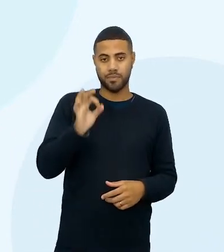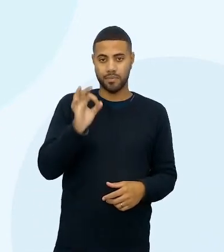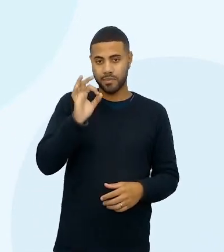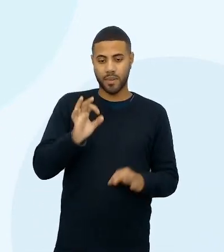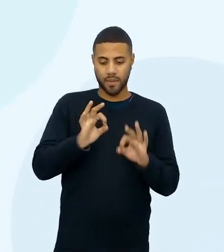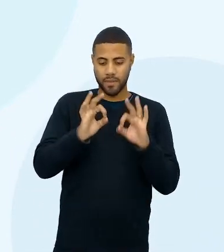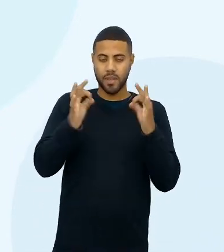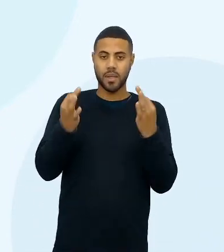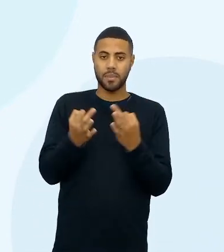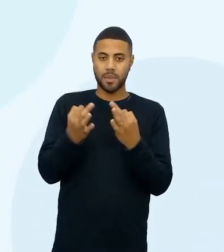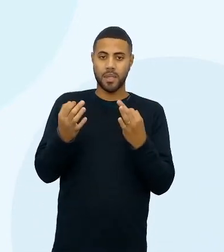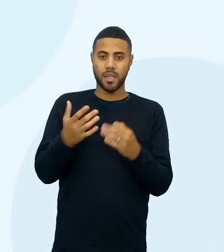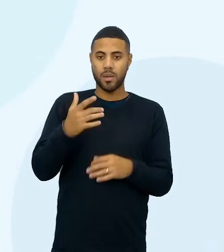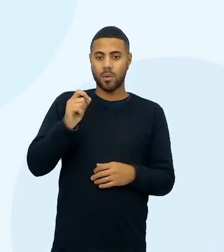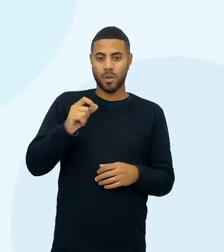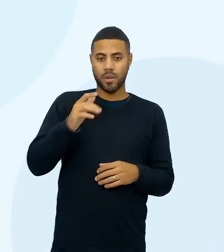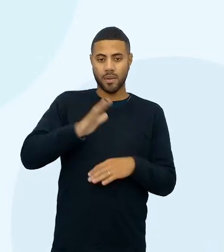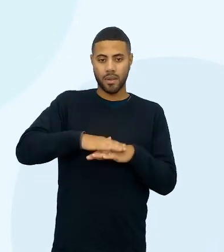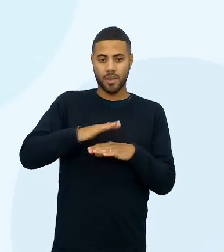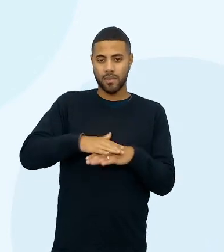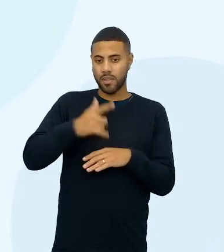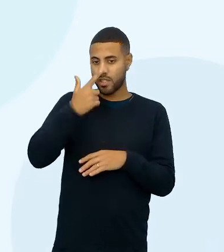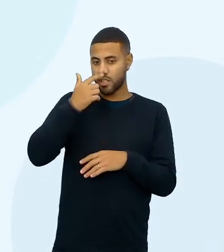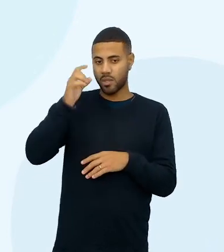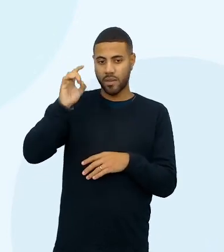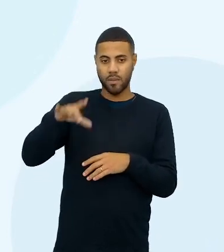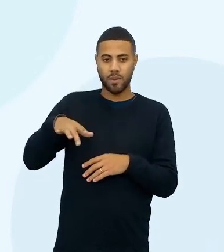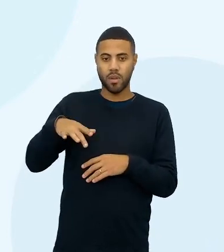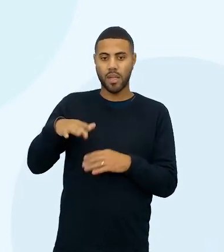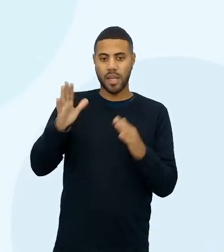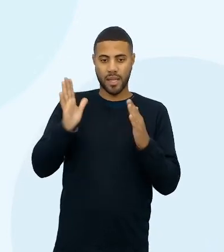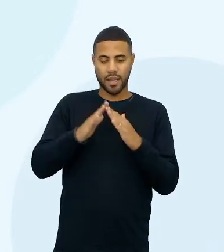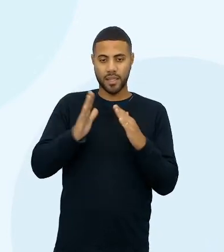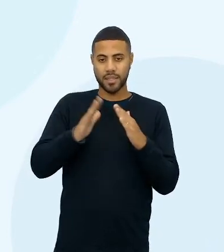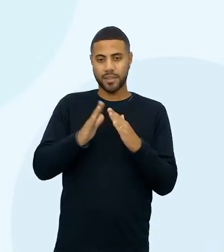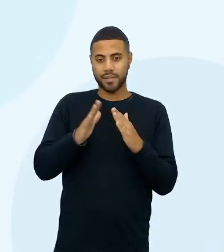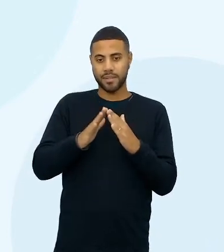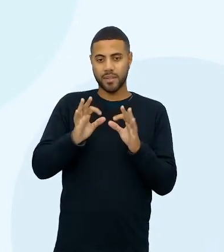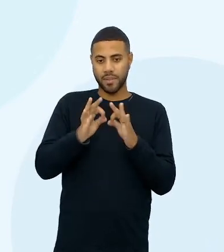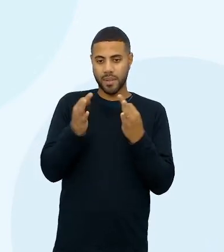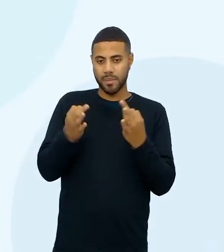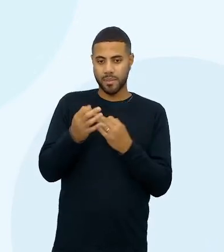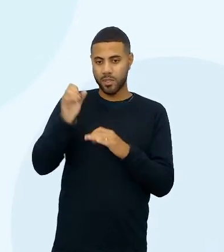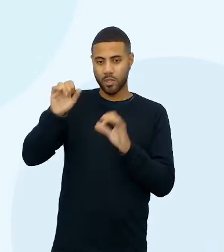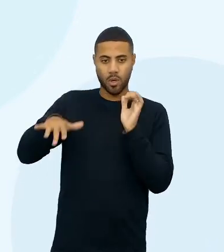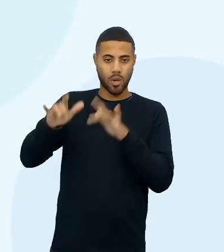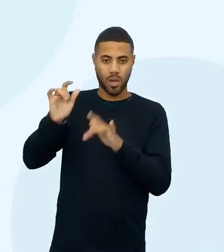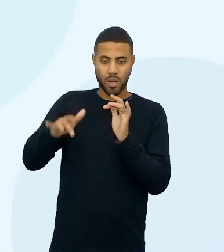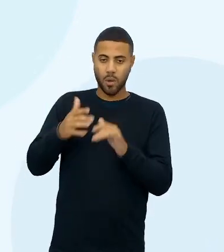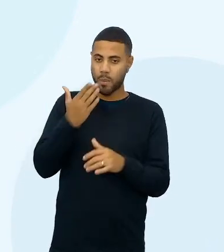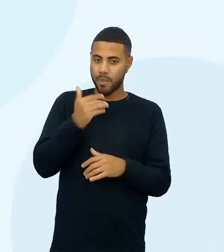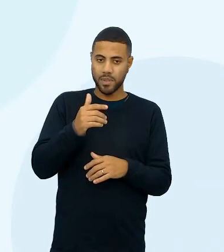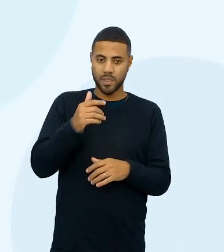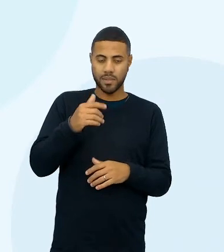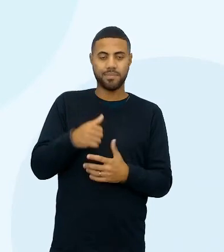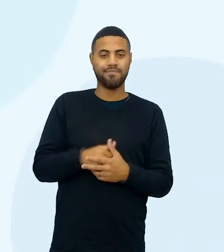61% é desperdiçado nas residências pelas famílias,